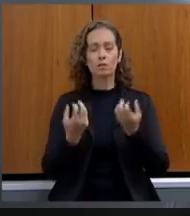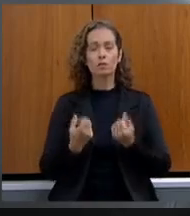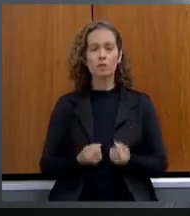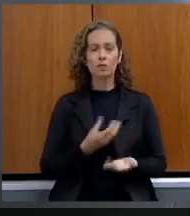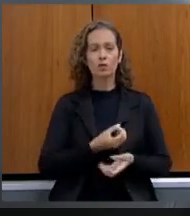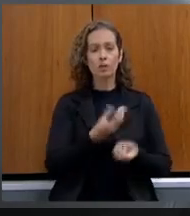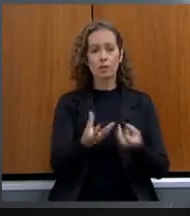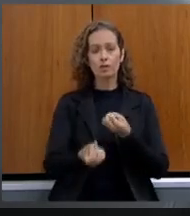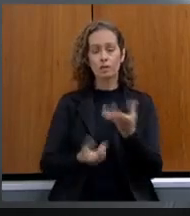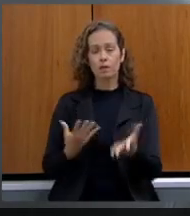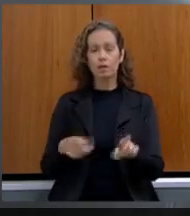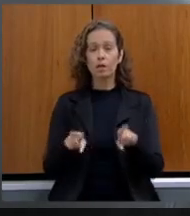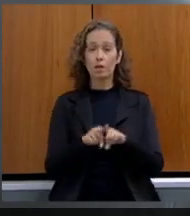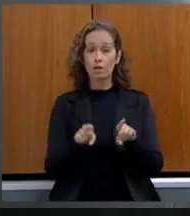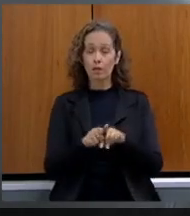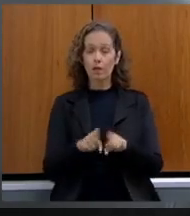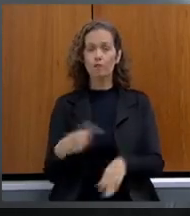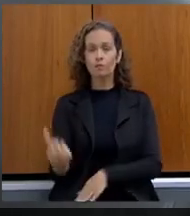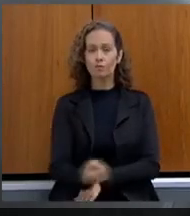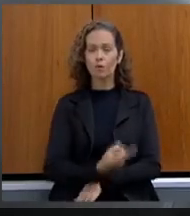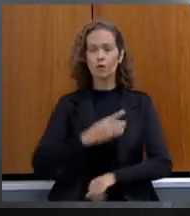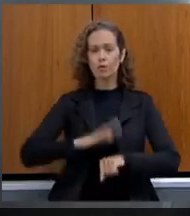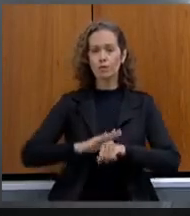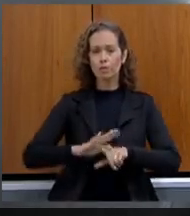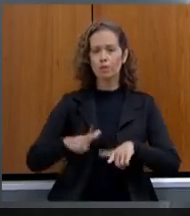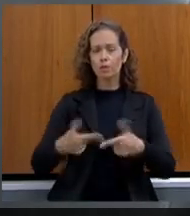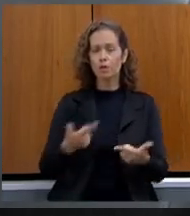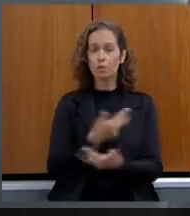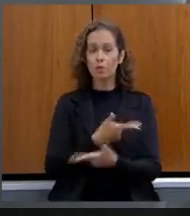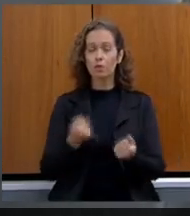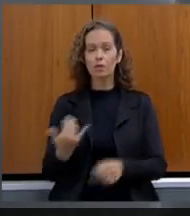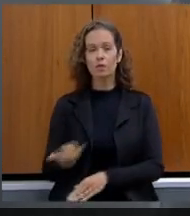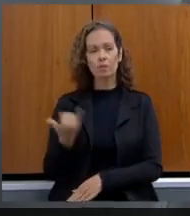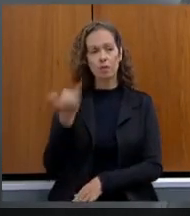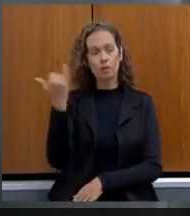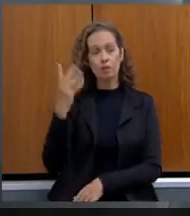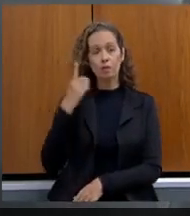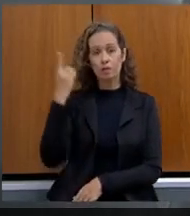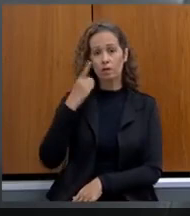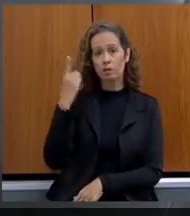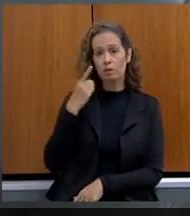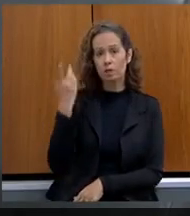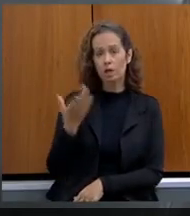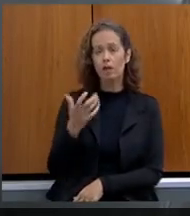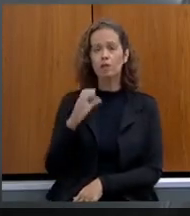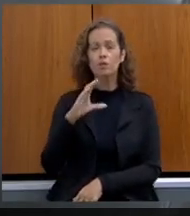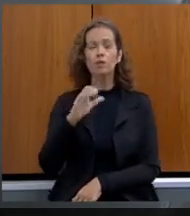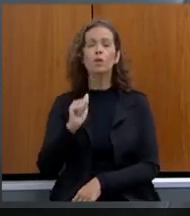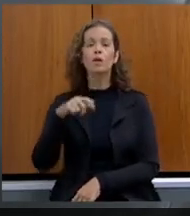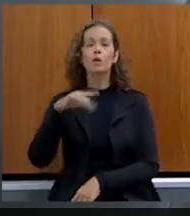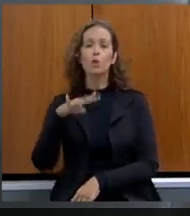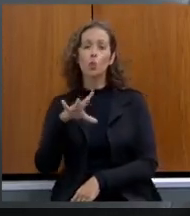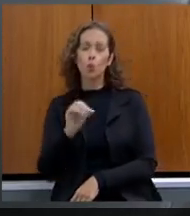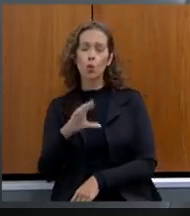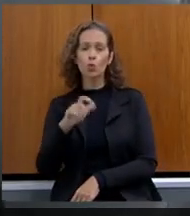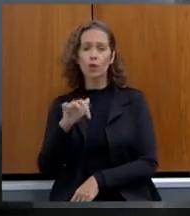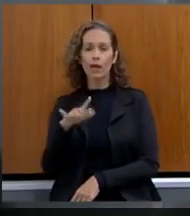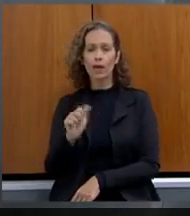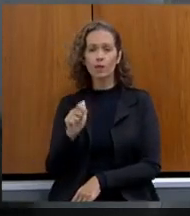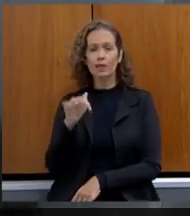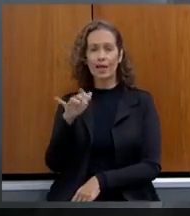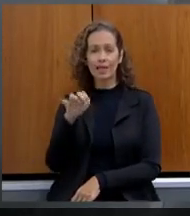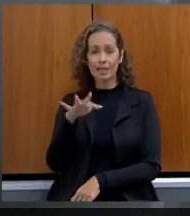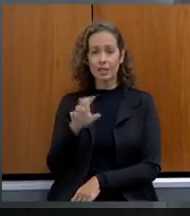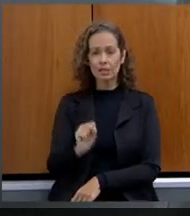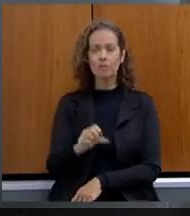distribuição viabilizando também o atendimento algo que é muito importante o o Antônio Carlos Arantes é um grande defensor diz como todos